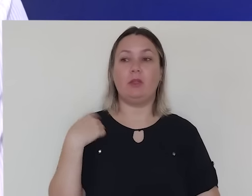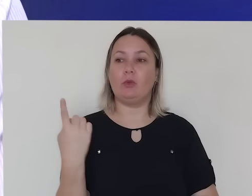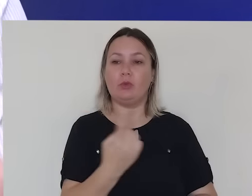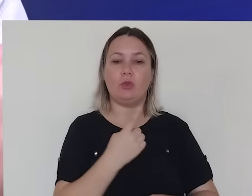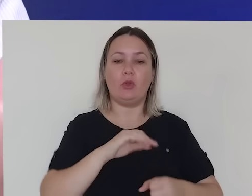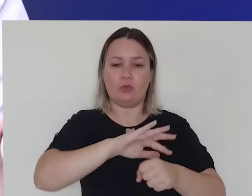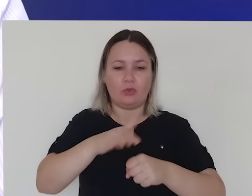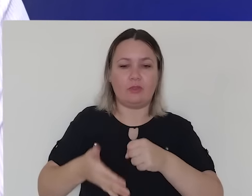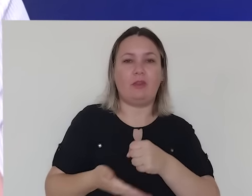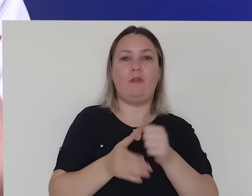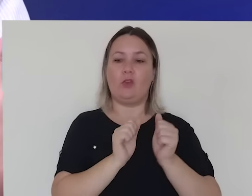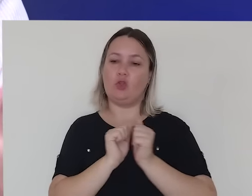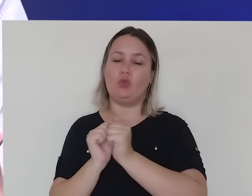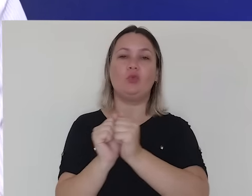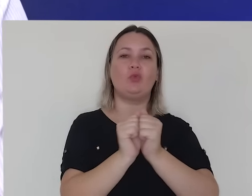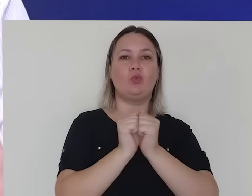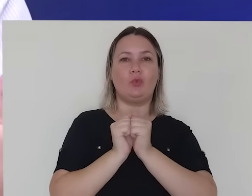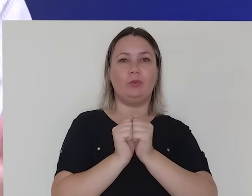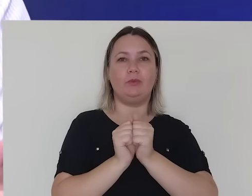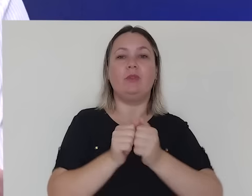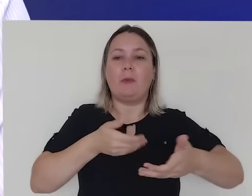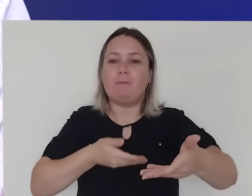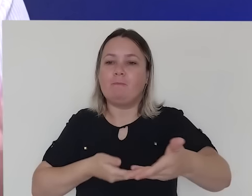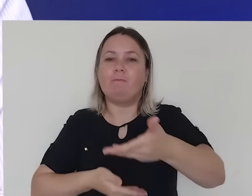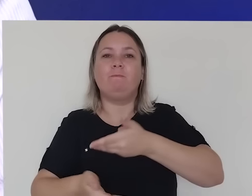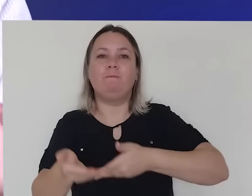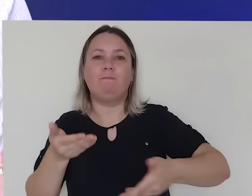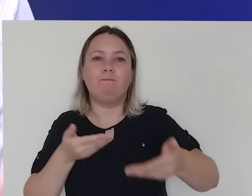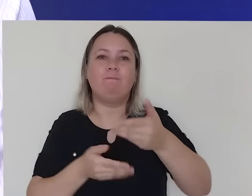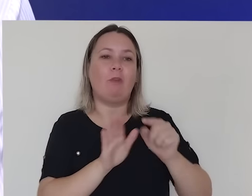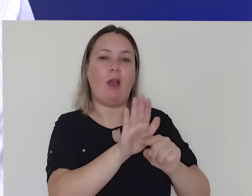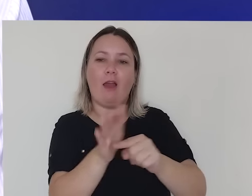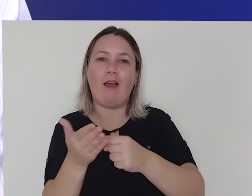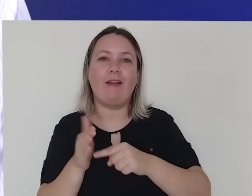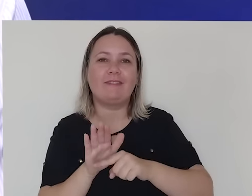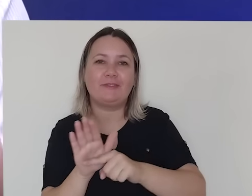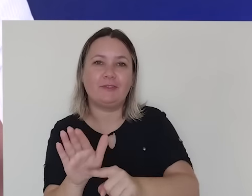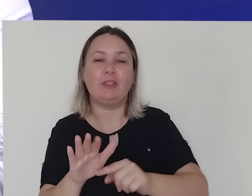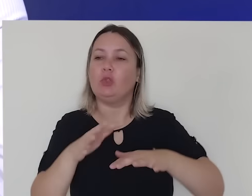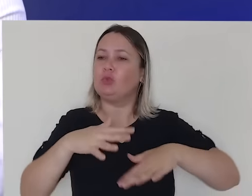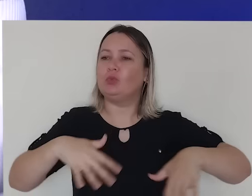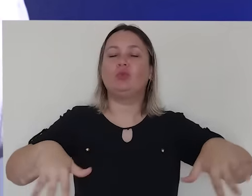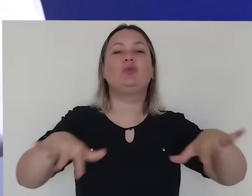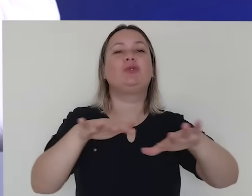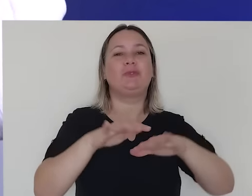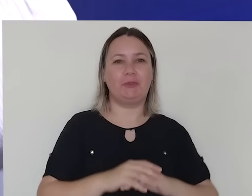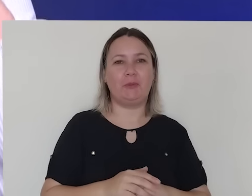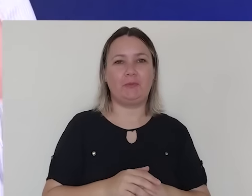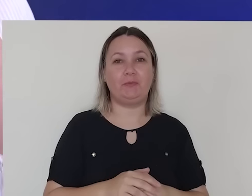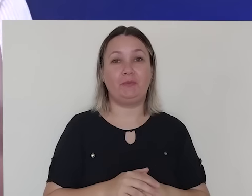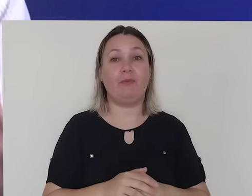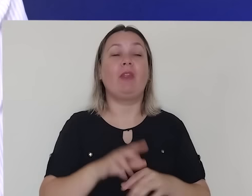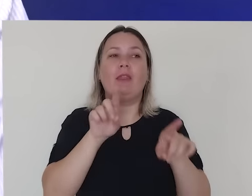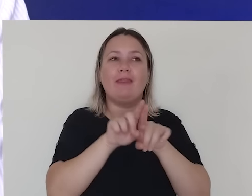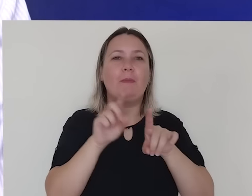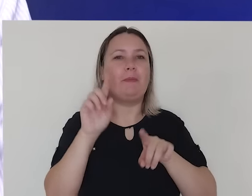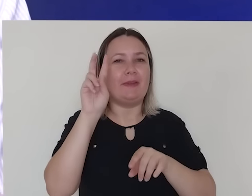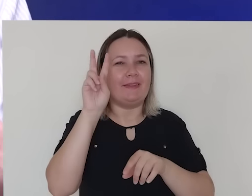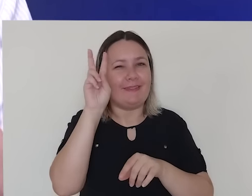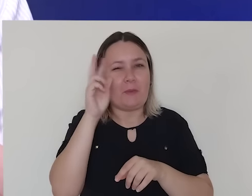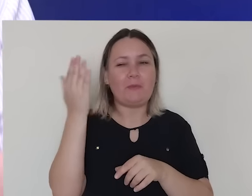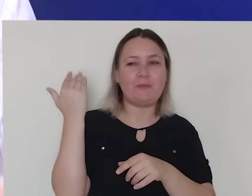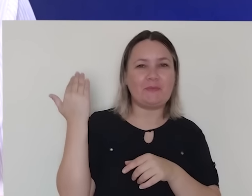que a gente pode influenciar incentivar inspirar e engajar todo o nosso ecossistema é um pouco do que a gente tava Também conversando né Não só